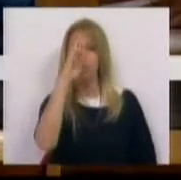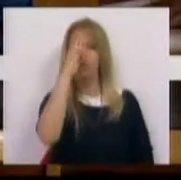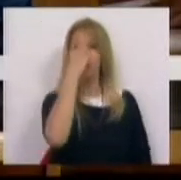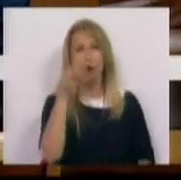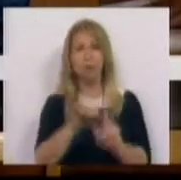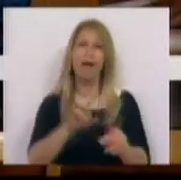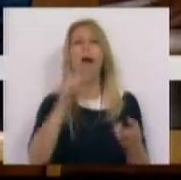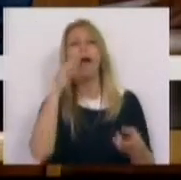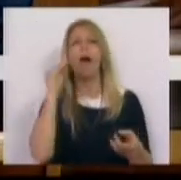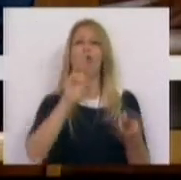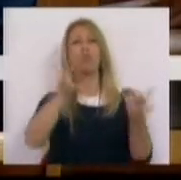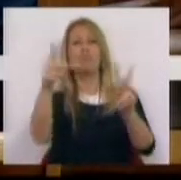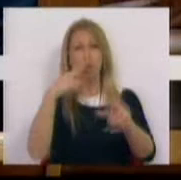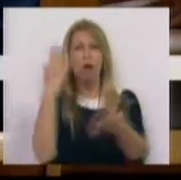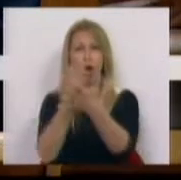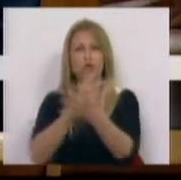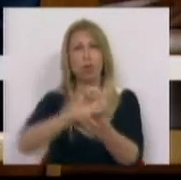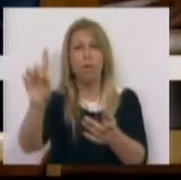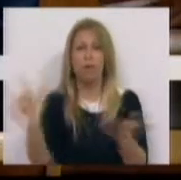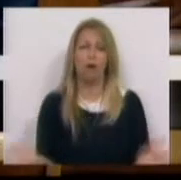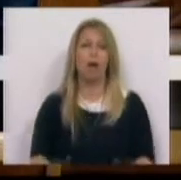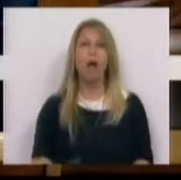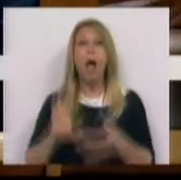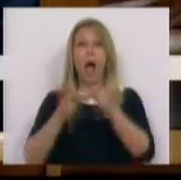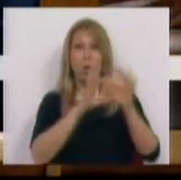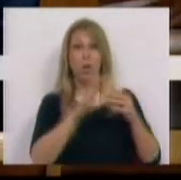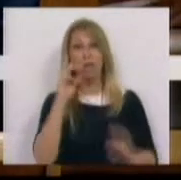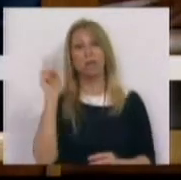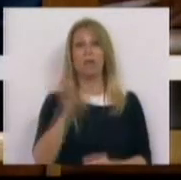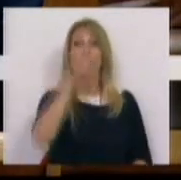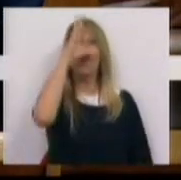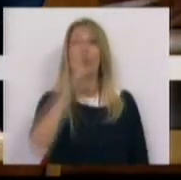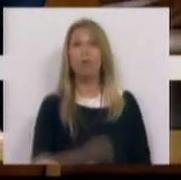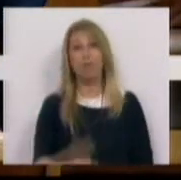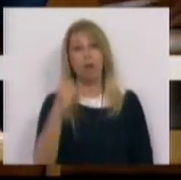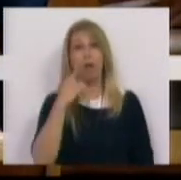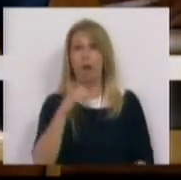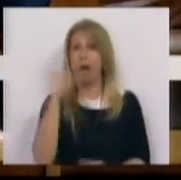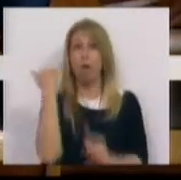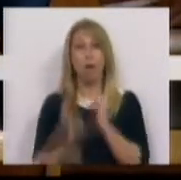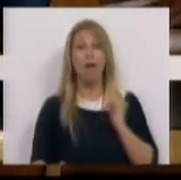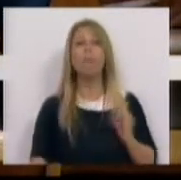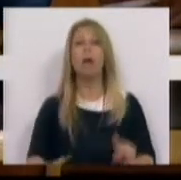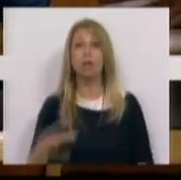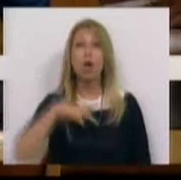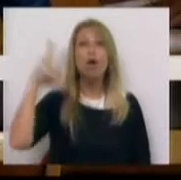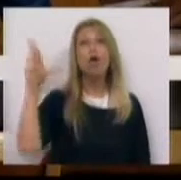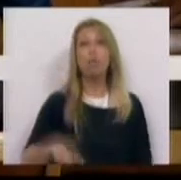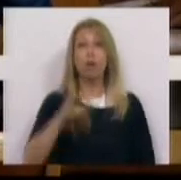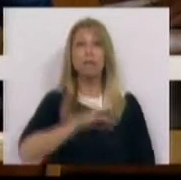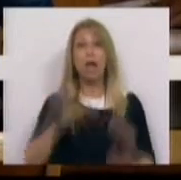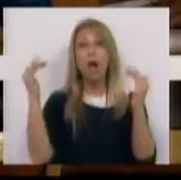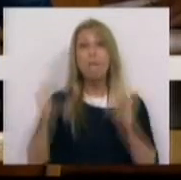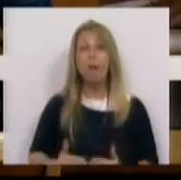em adulto. A coerência... E a visão deste Governo é uma ameaça. O Portugal dos salários baixos,